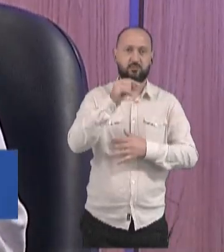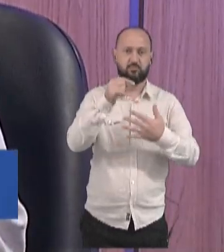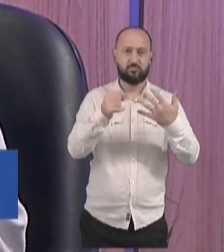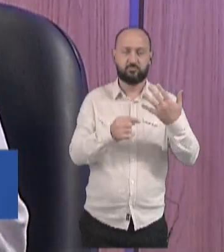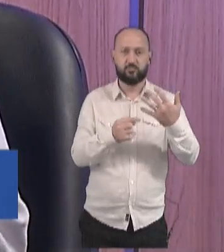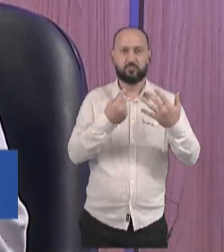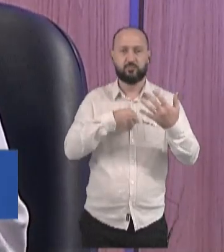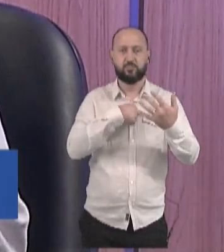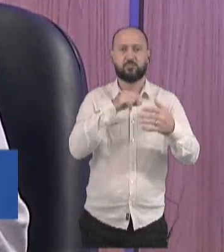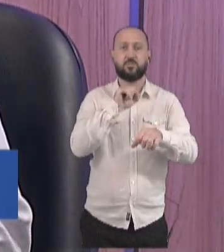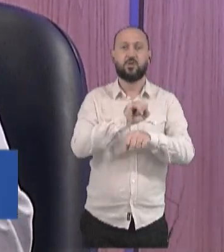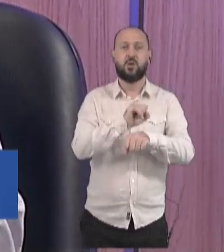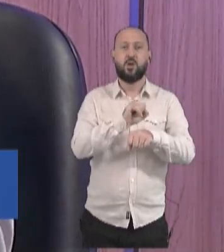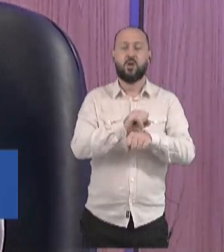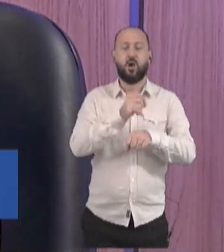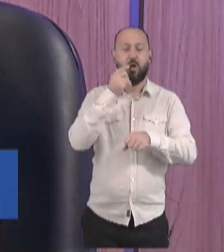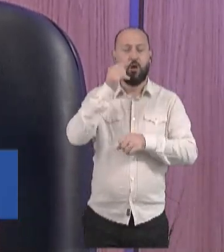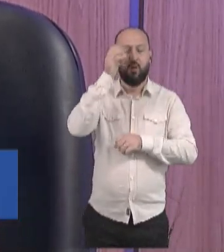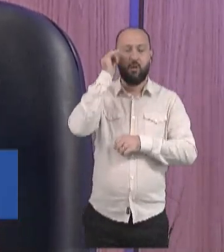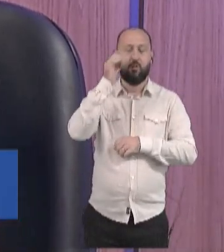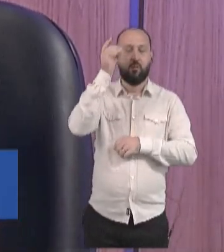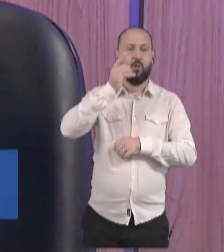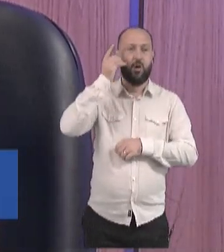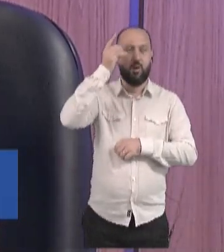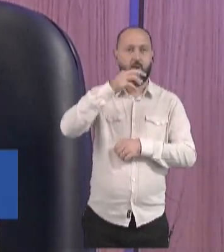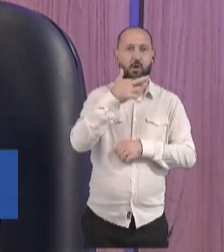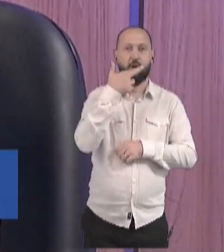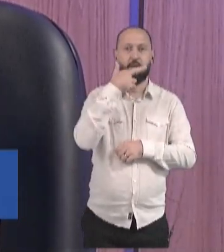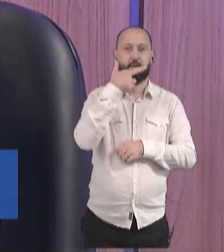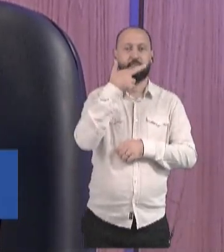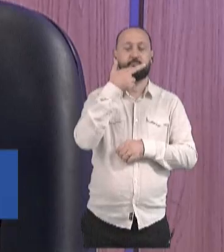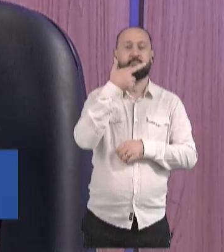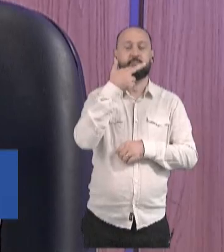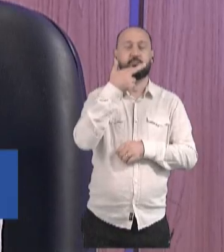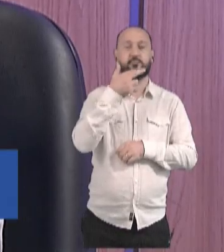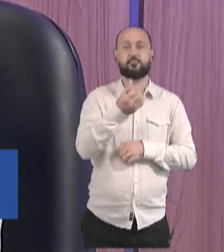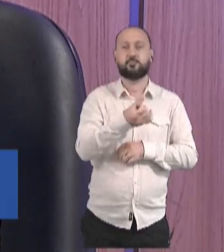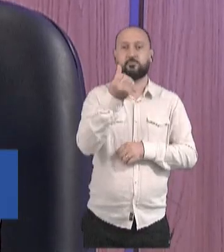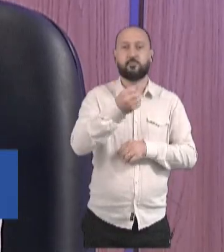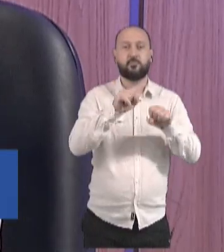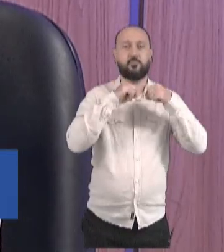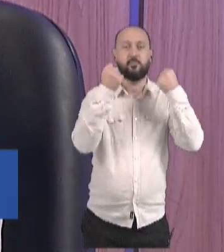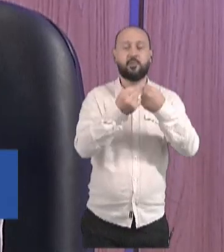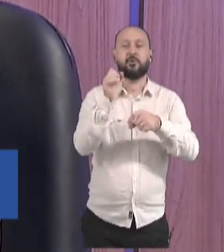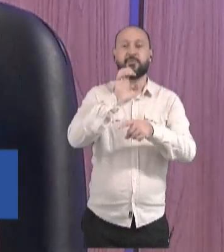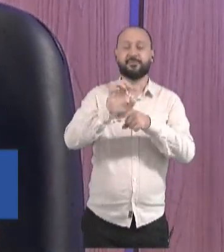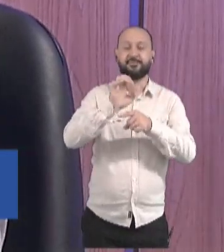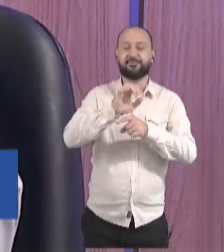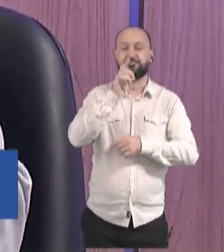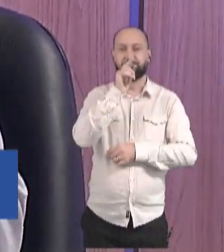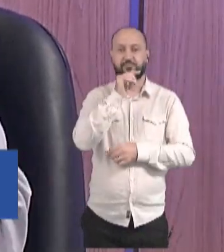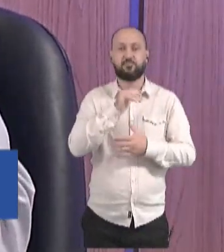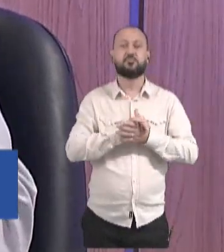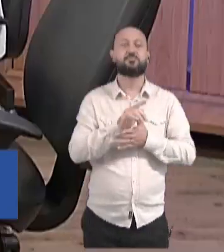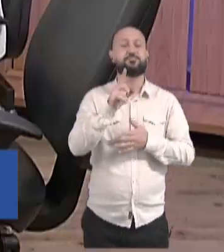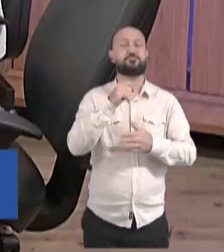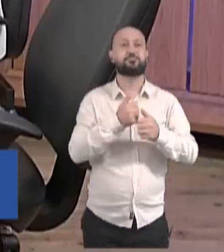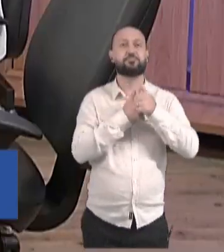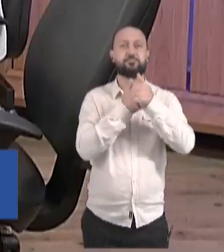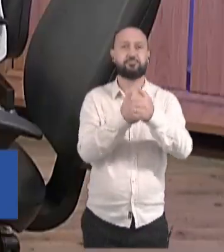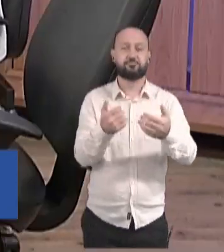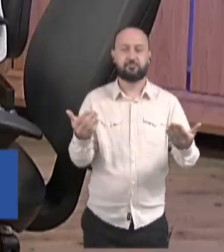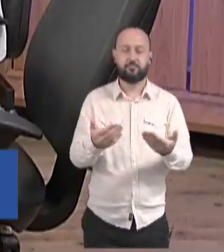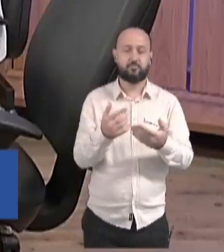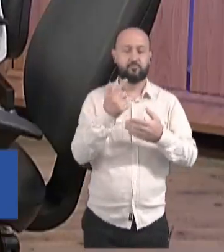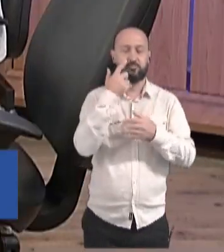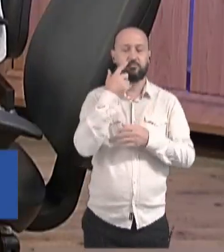que a gente espera aí ouvir daqui a pouquinho do deputado Renato Câmara nesse sexto seminário estadual da água. Bom, para quem está nos acompanhando